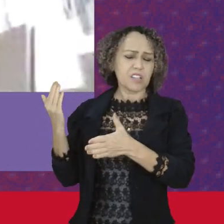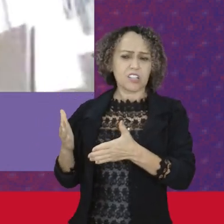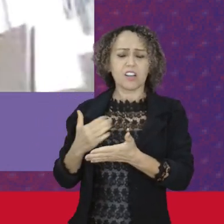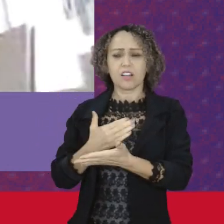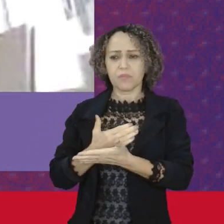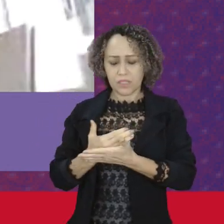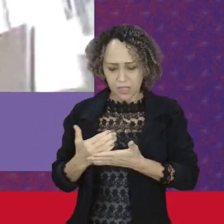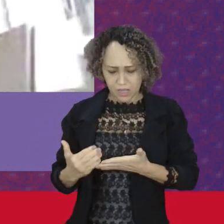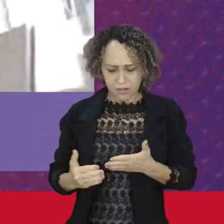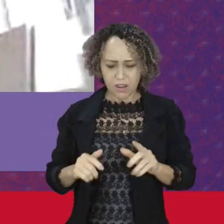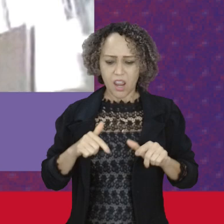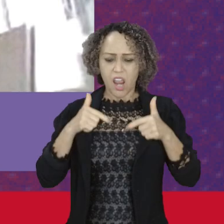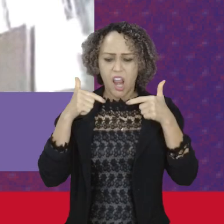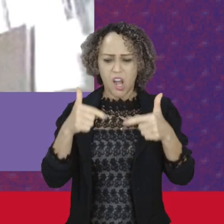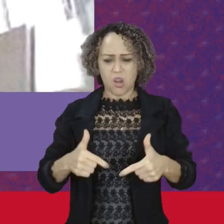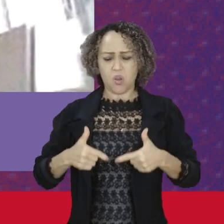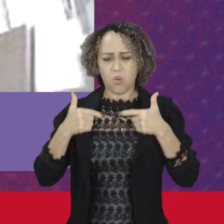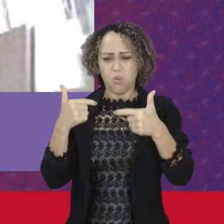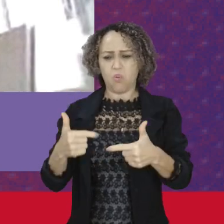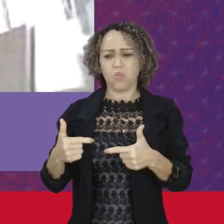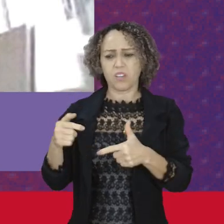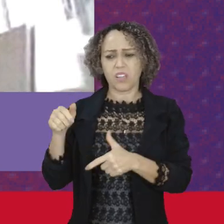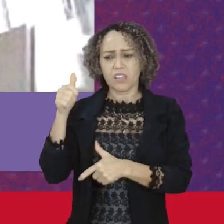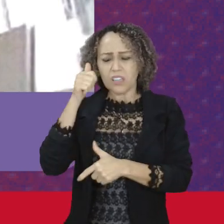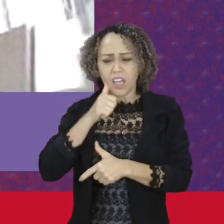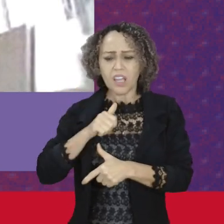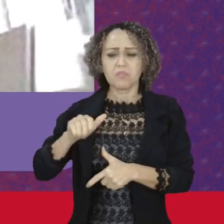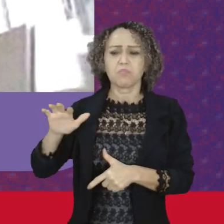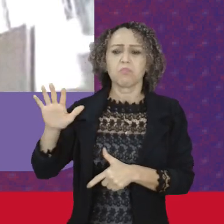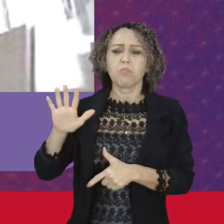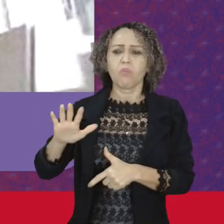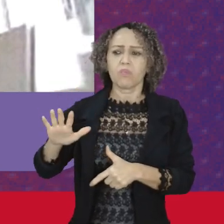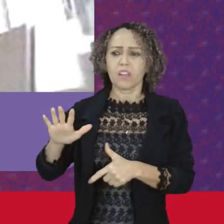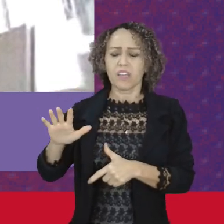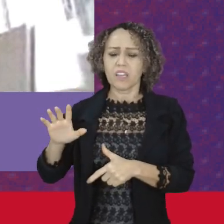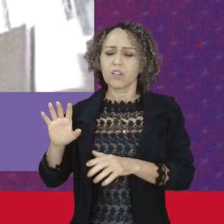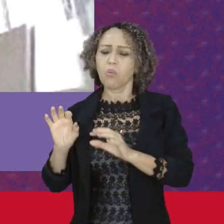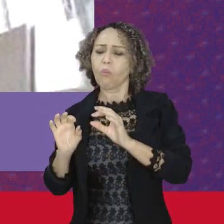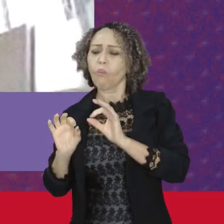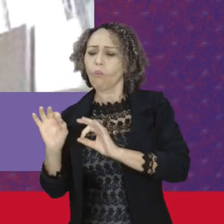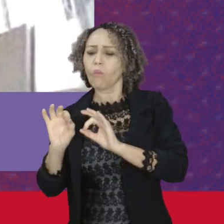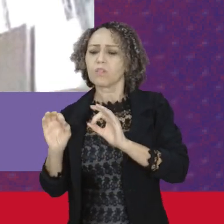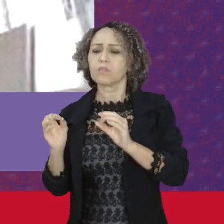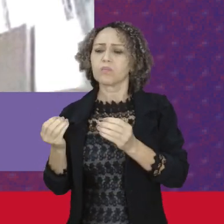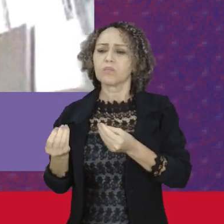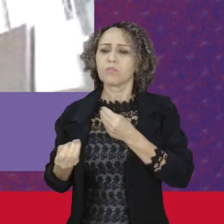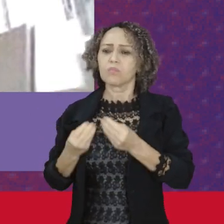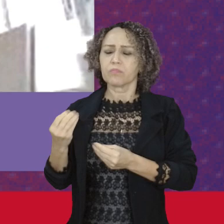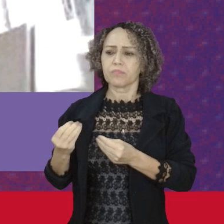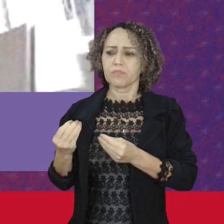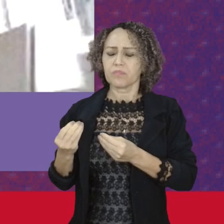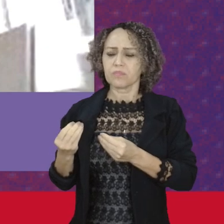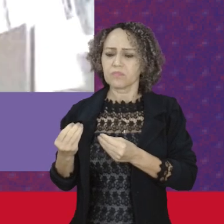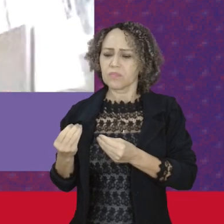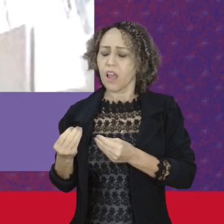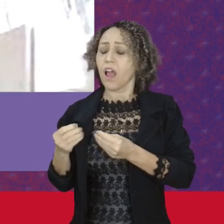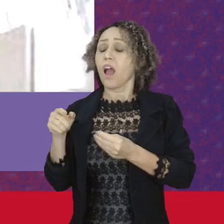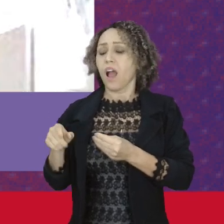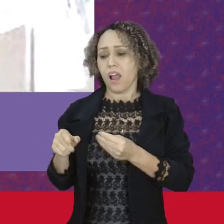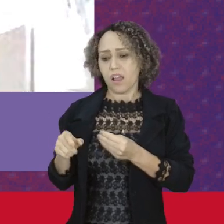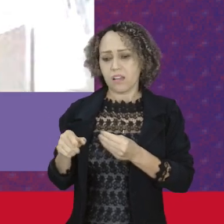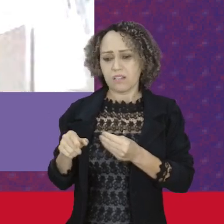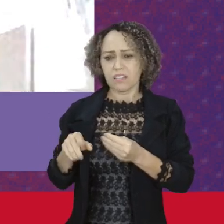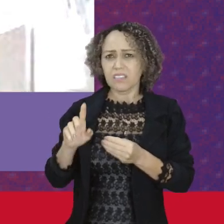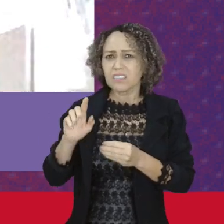mulheres também que tiveram sua organização reconhecida